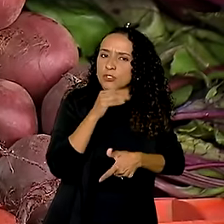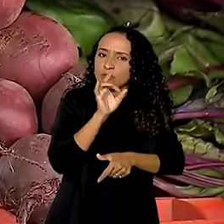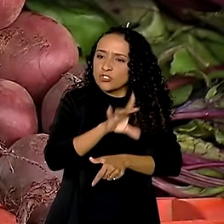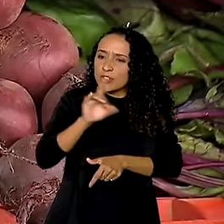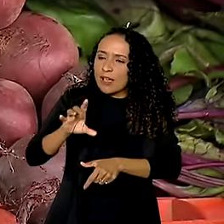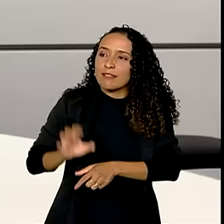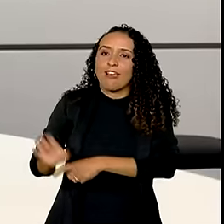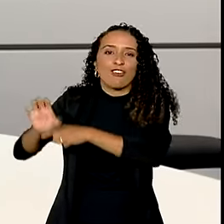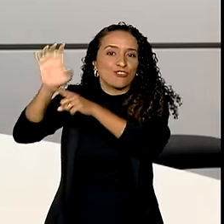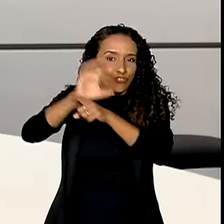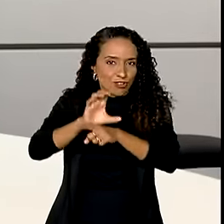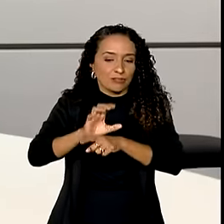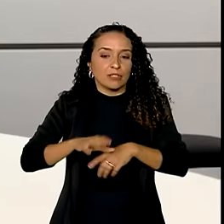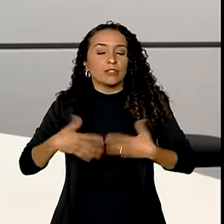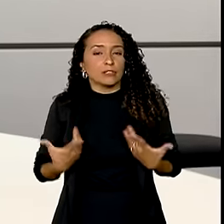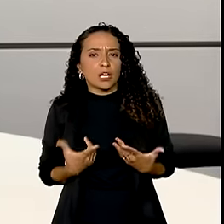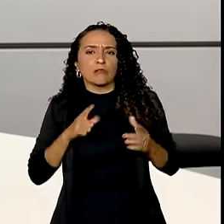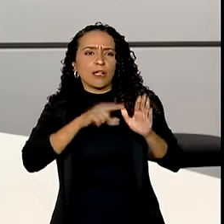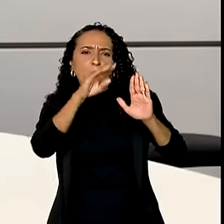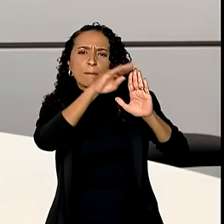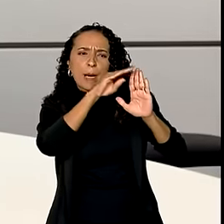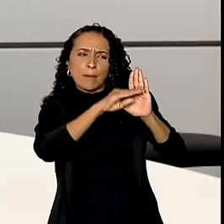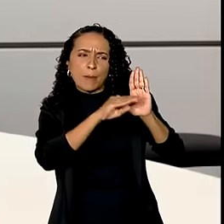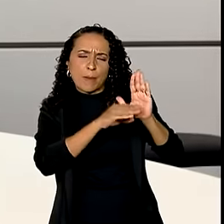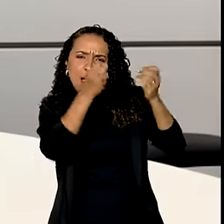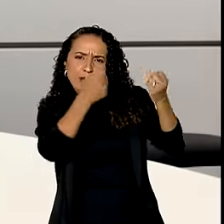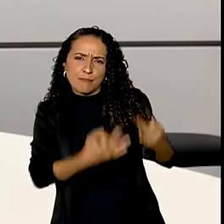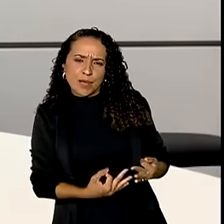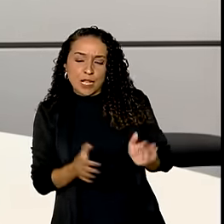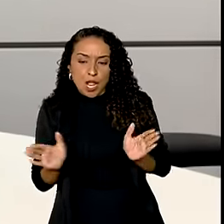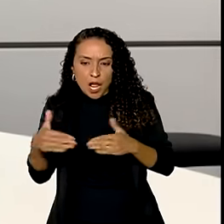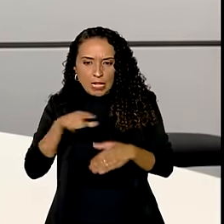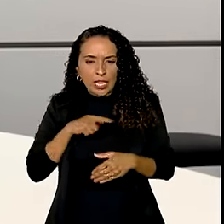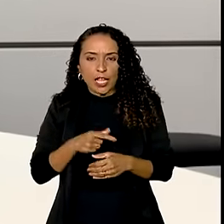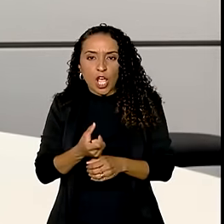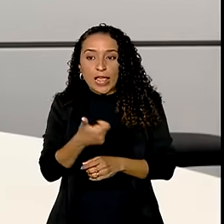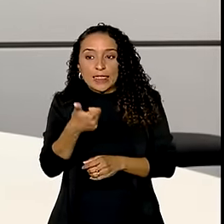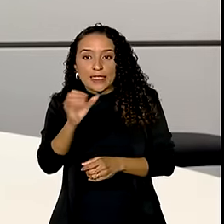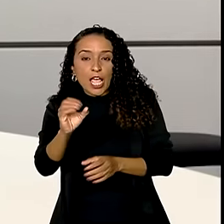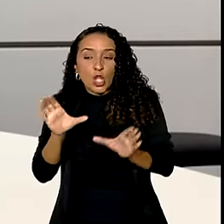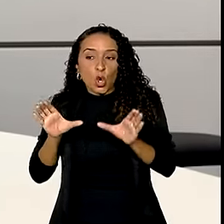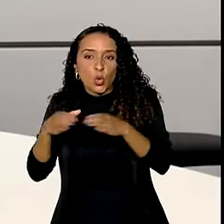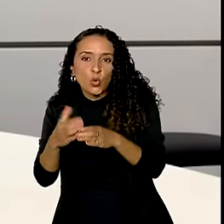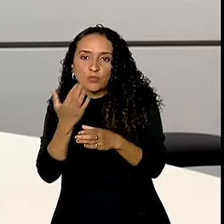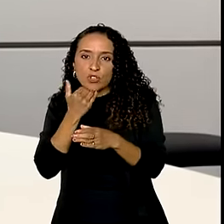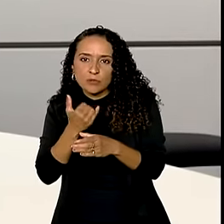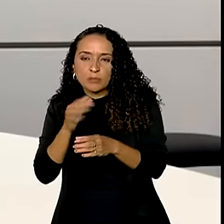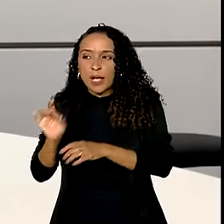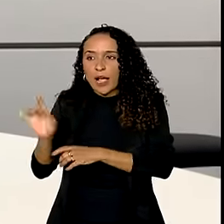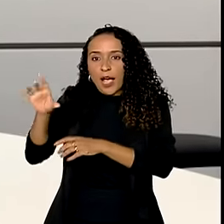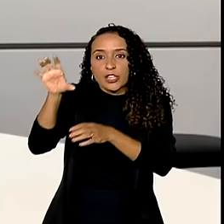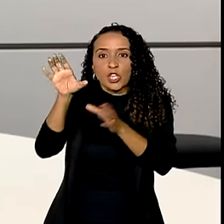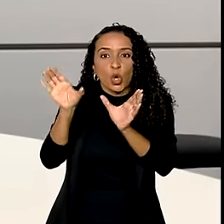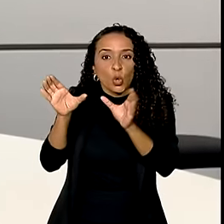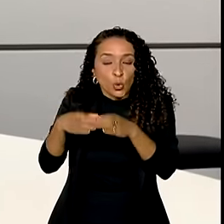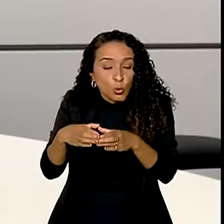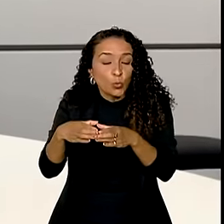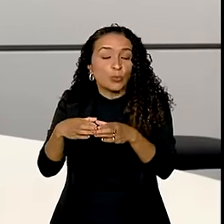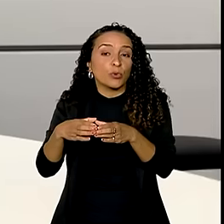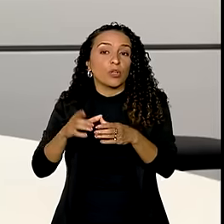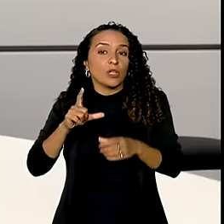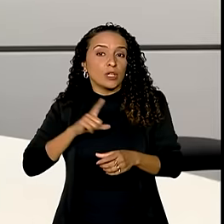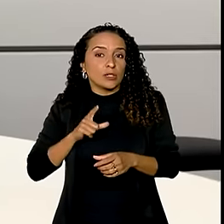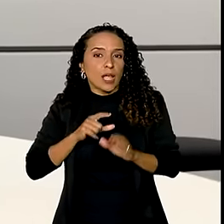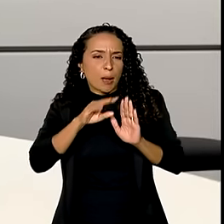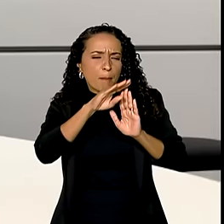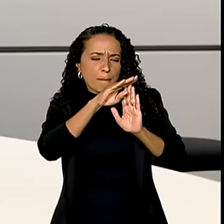cada região. E ele define que a cesta básica é composta por 10 grupos de alimentos e para cada grupo de alimentos tem